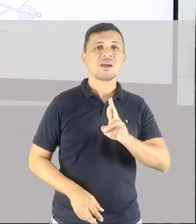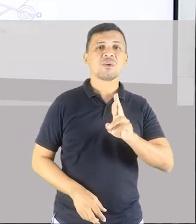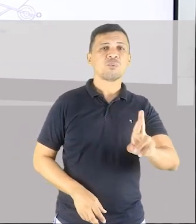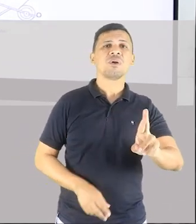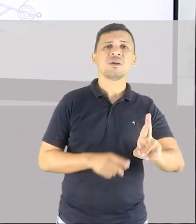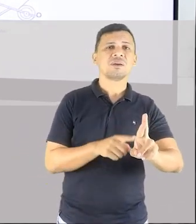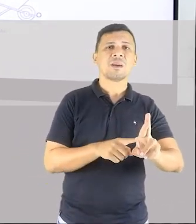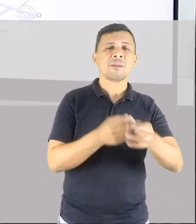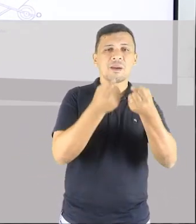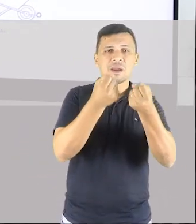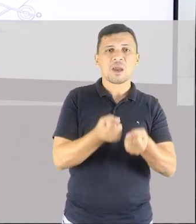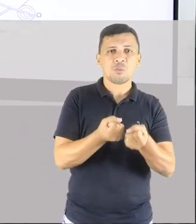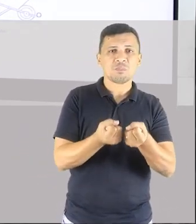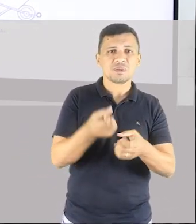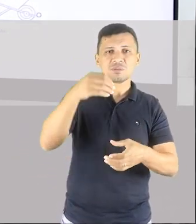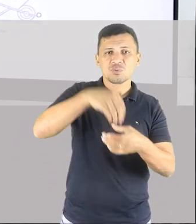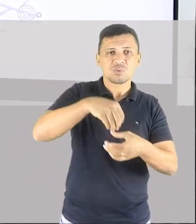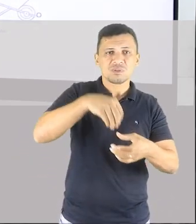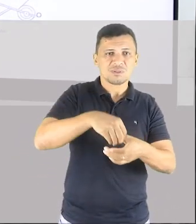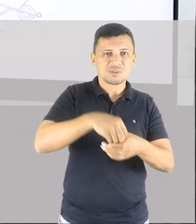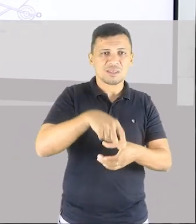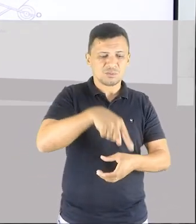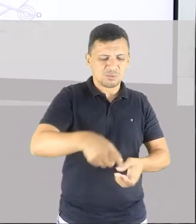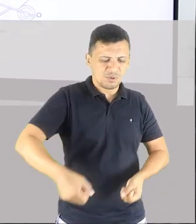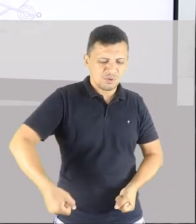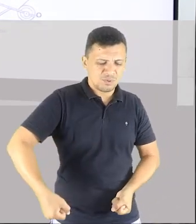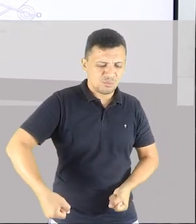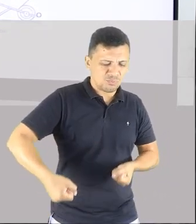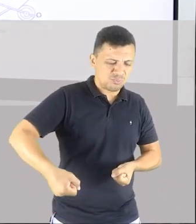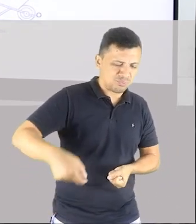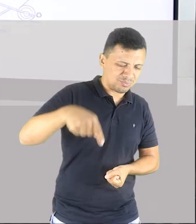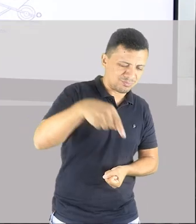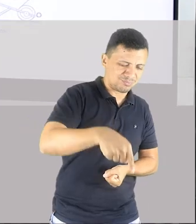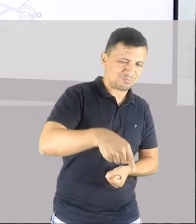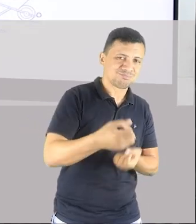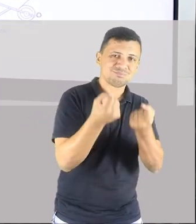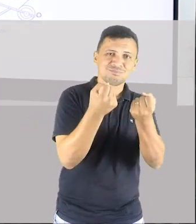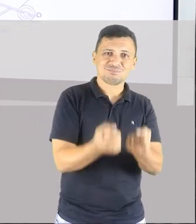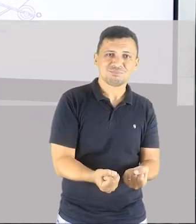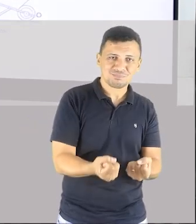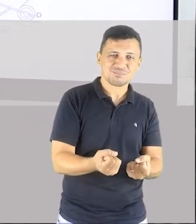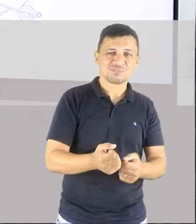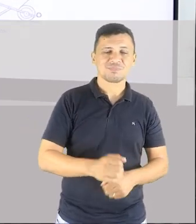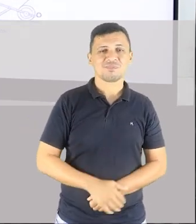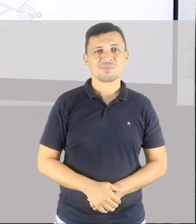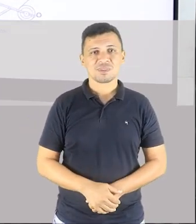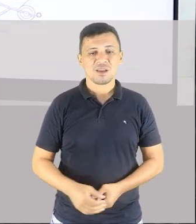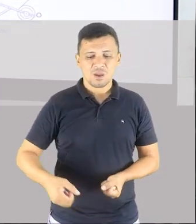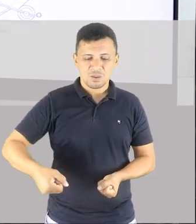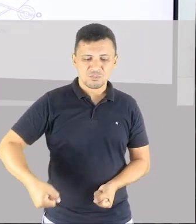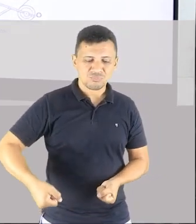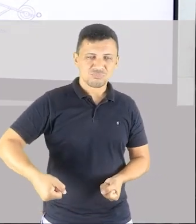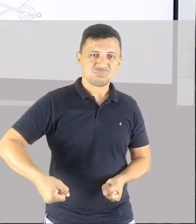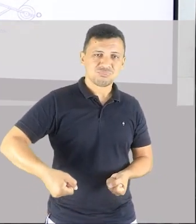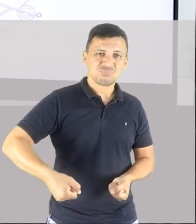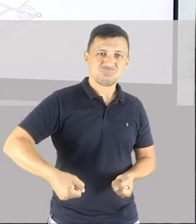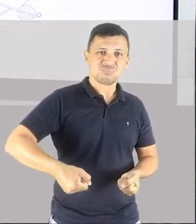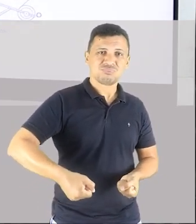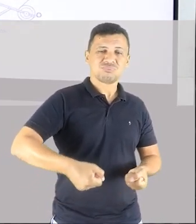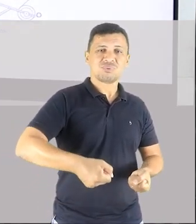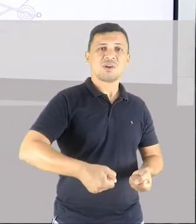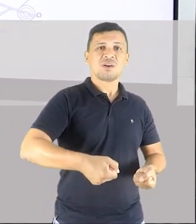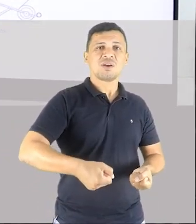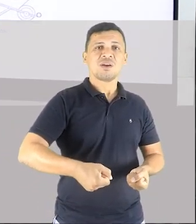da carga colocada sobre o carrinho, certo? Então, com um carrinho, você faz